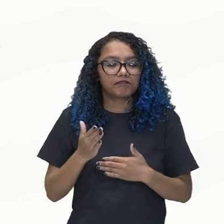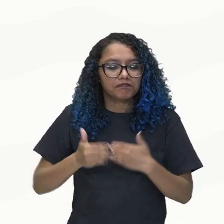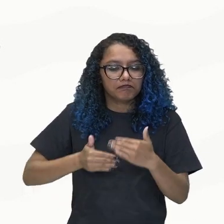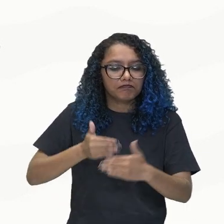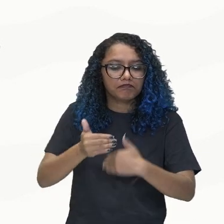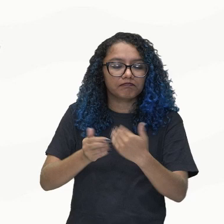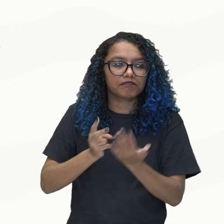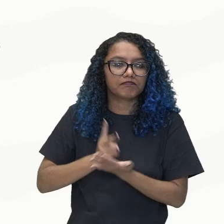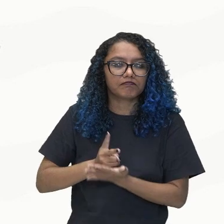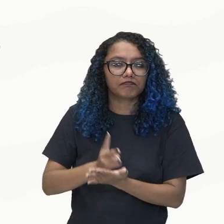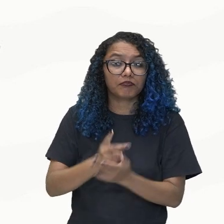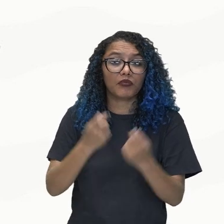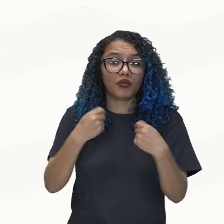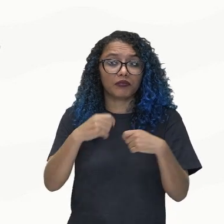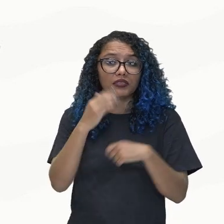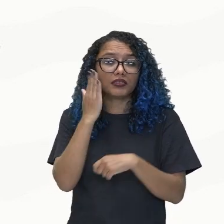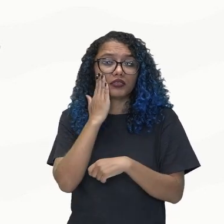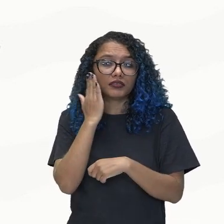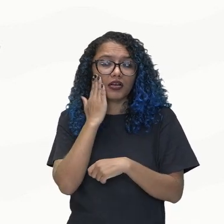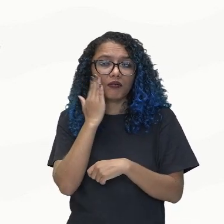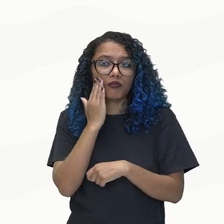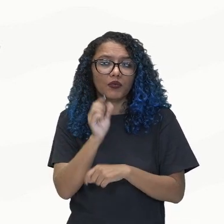identificar e